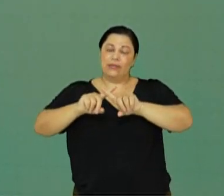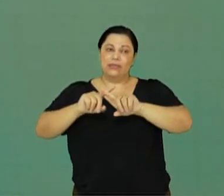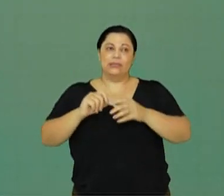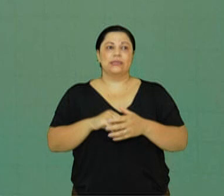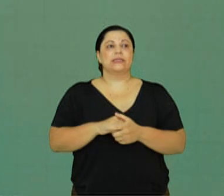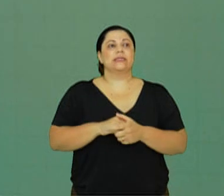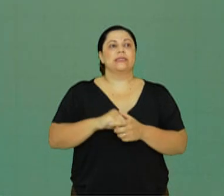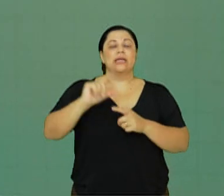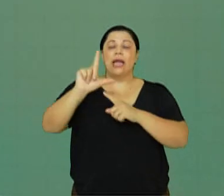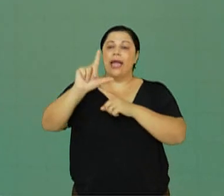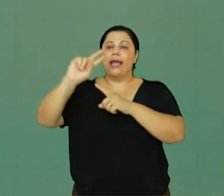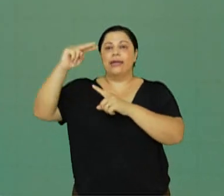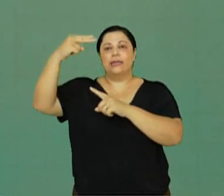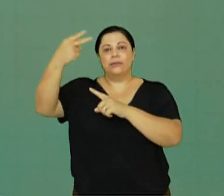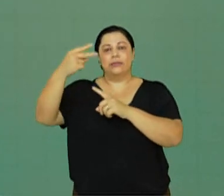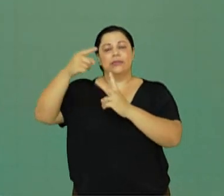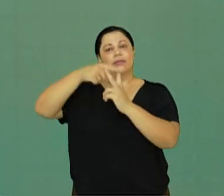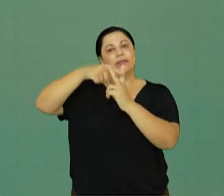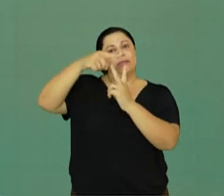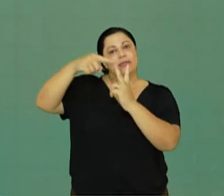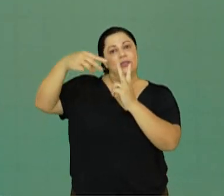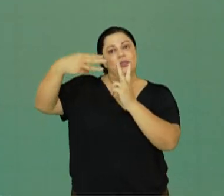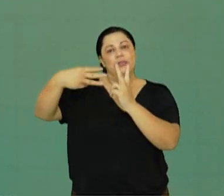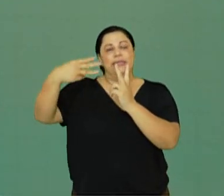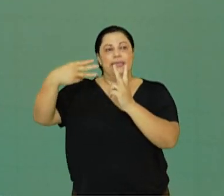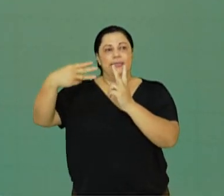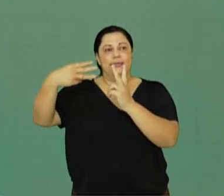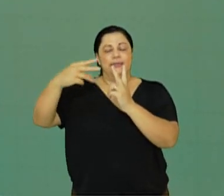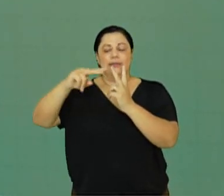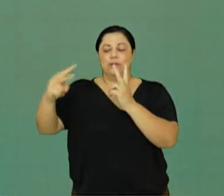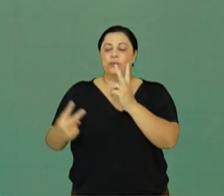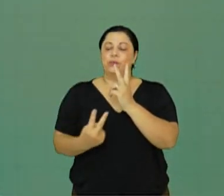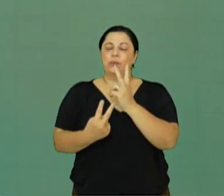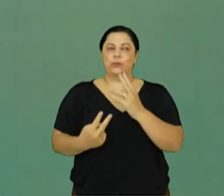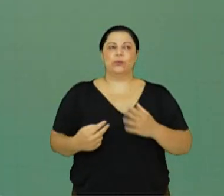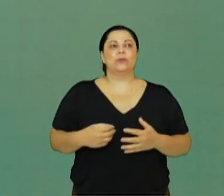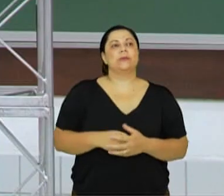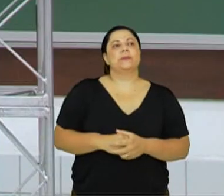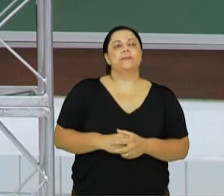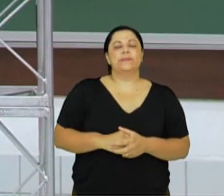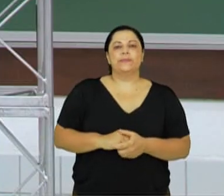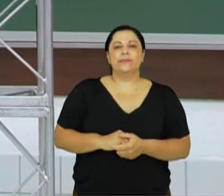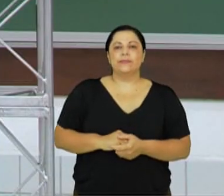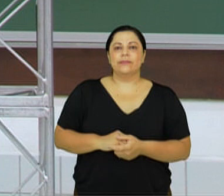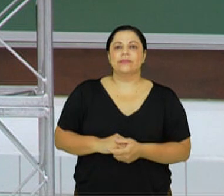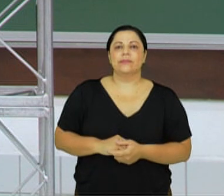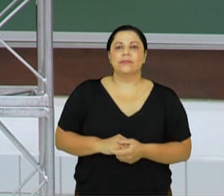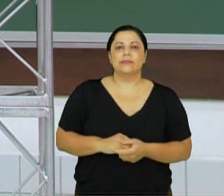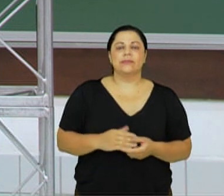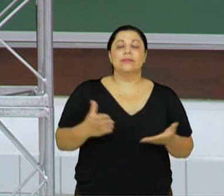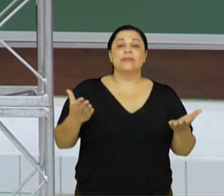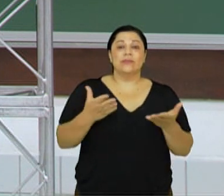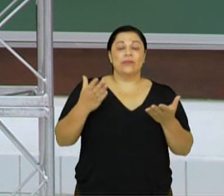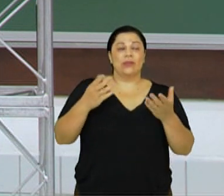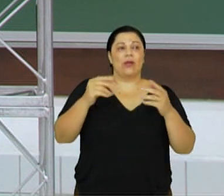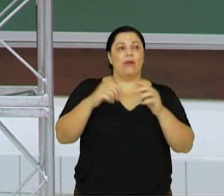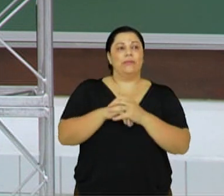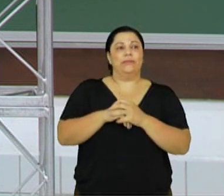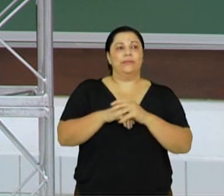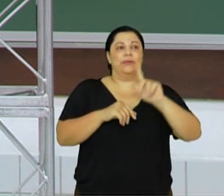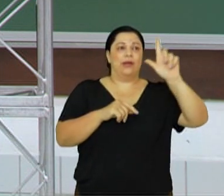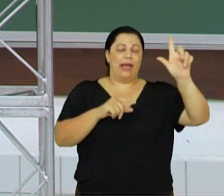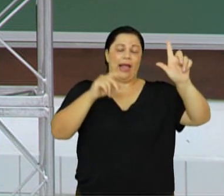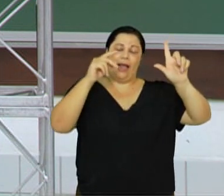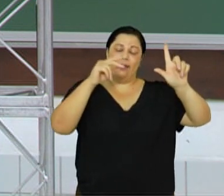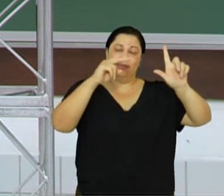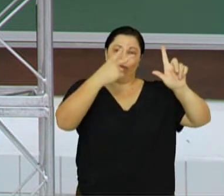sobre 2. O nosso lado vale 2 e a nossa altura 8. Então, vamos primeiro calcular esta área que eu vou